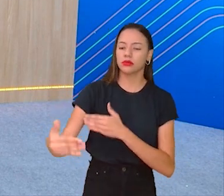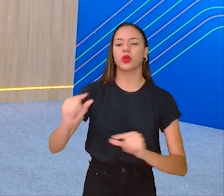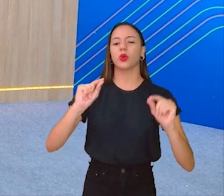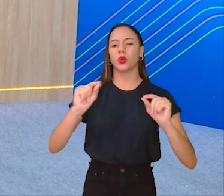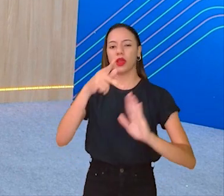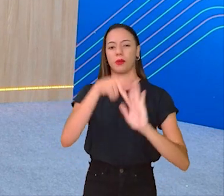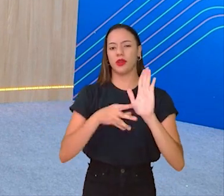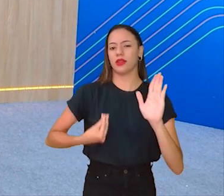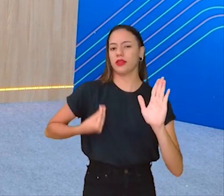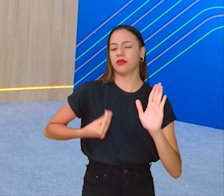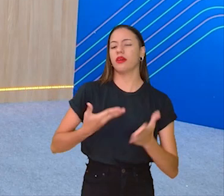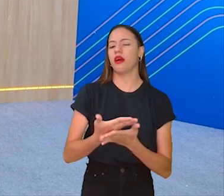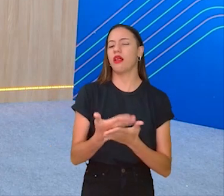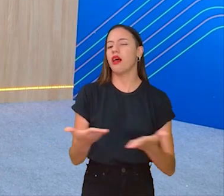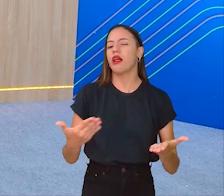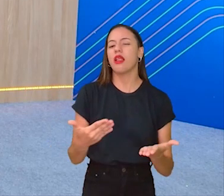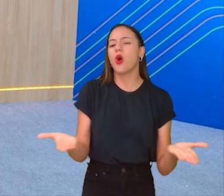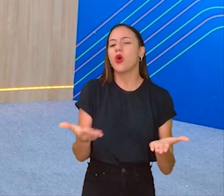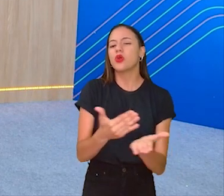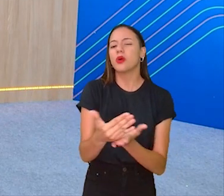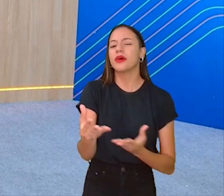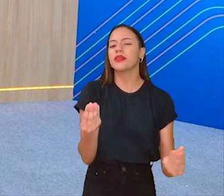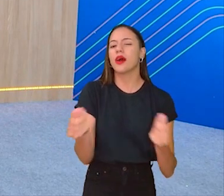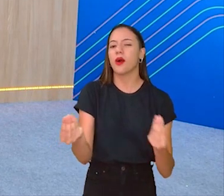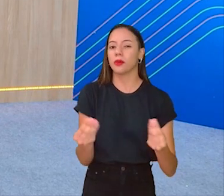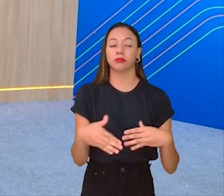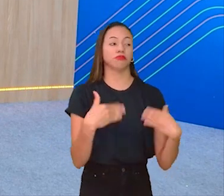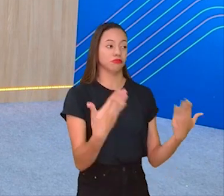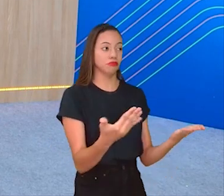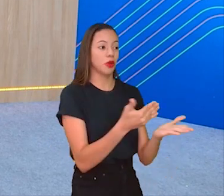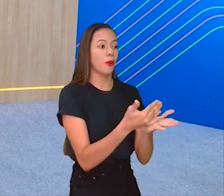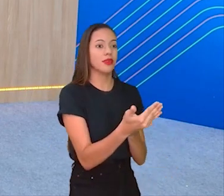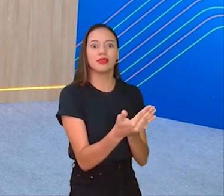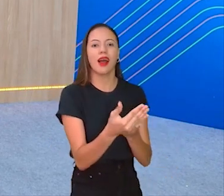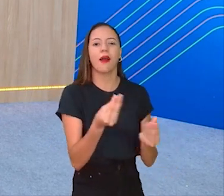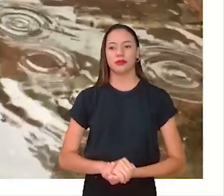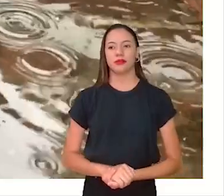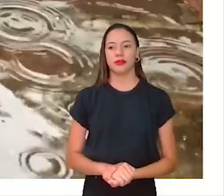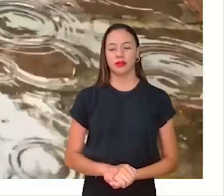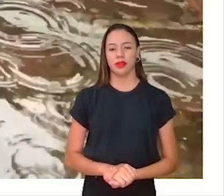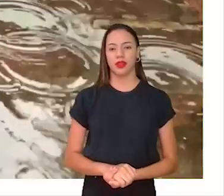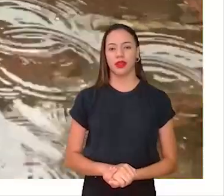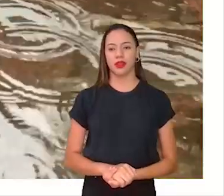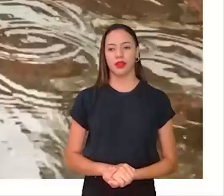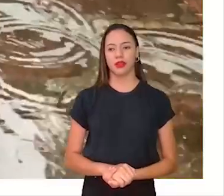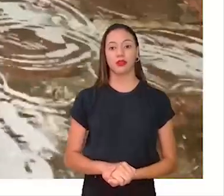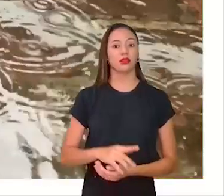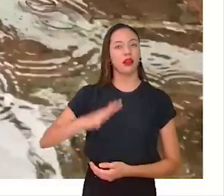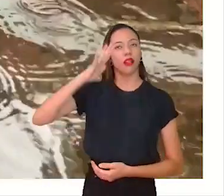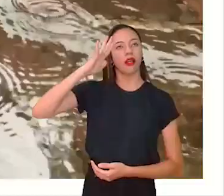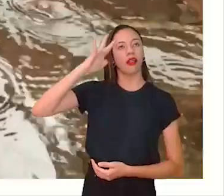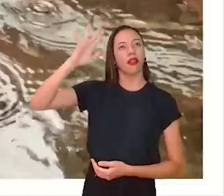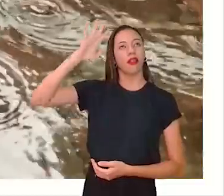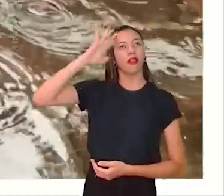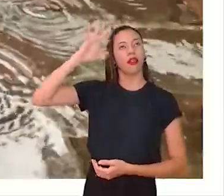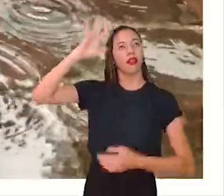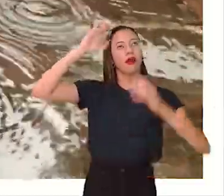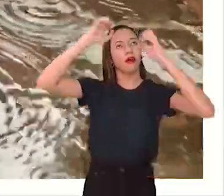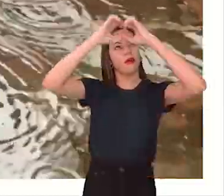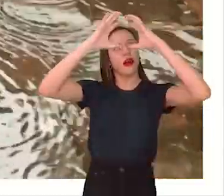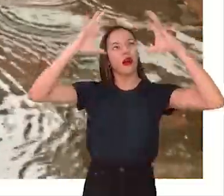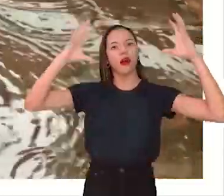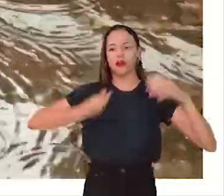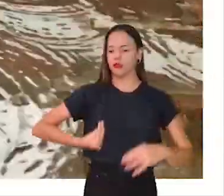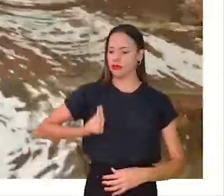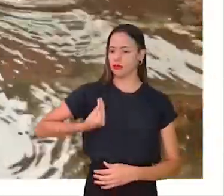vai começar como, hein? Opa, vai começar de uma forma bem poética, né? Vamos lá. Quando se sonha tão grande, a